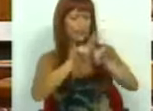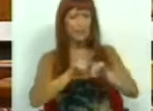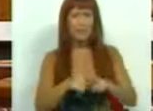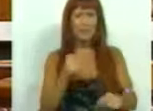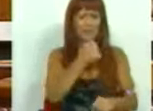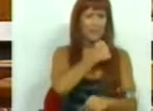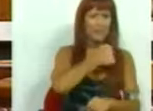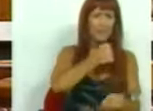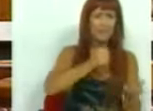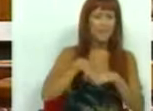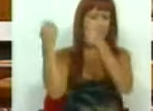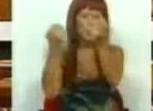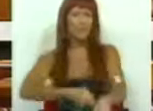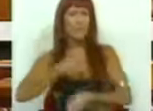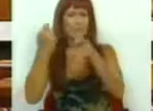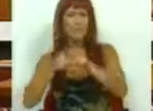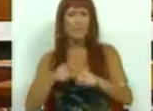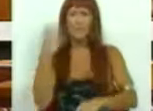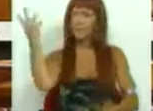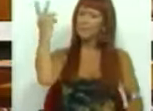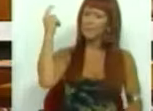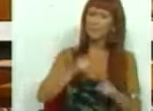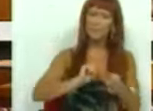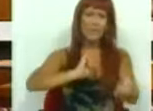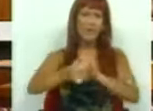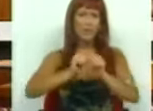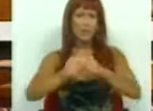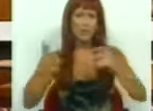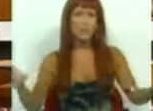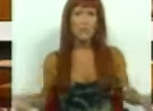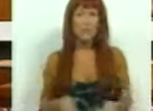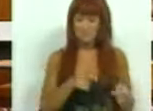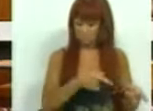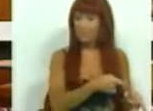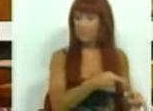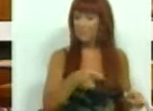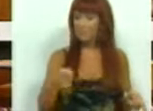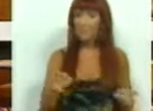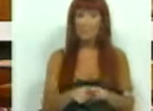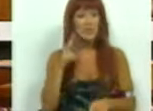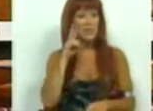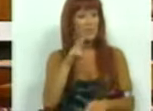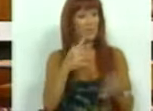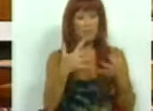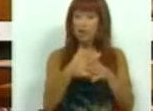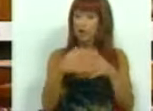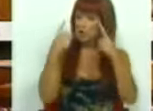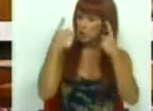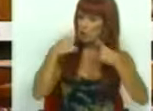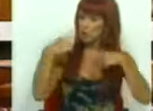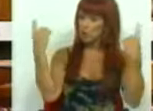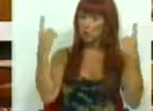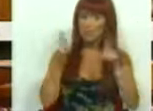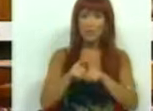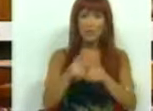a habitação, a agricultura, a cultura e o desporto. E quando assim assistimos a estruturas